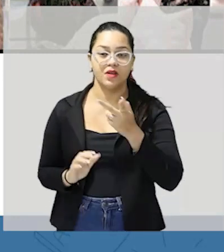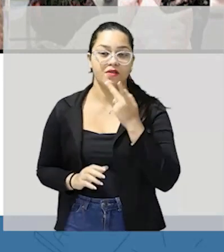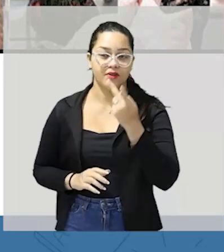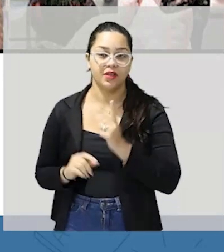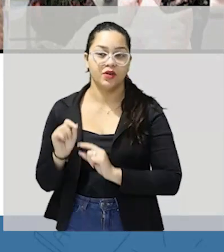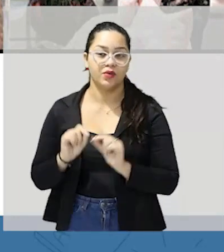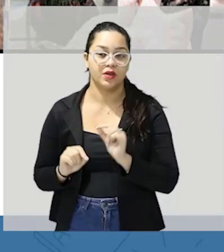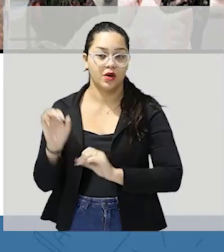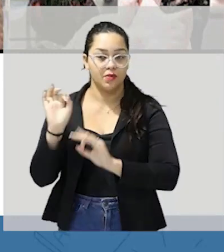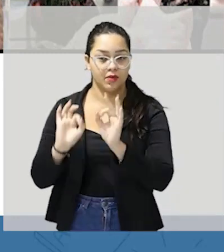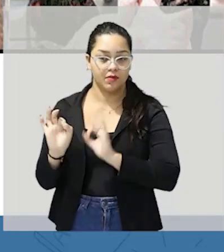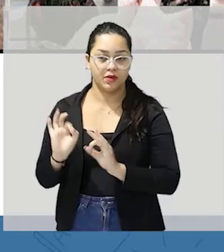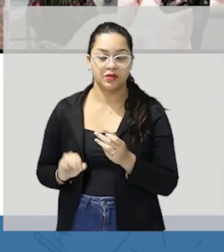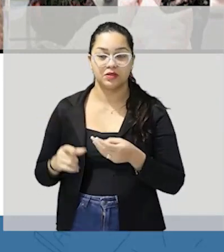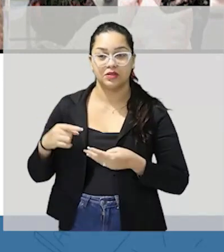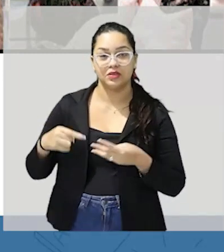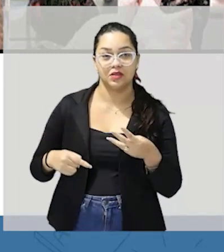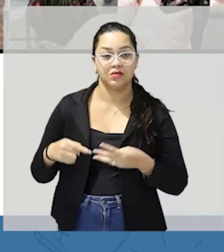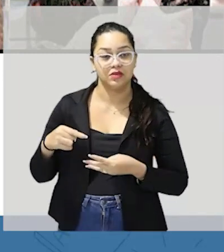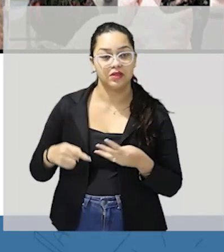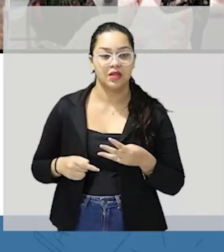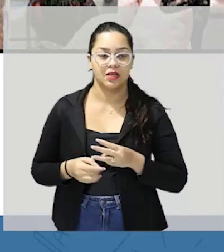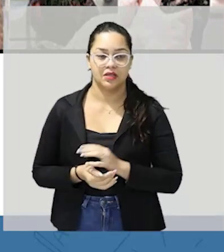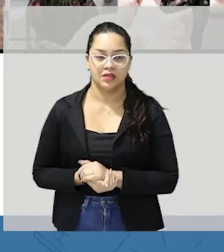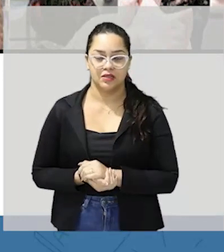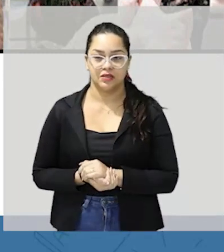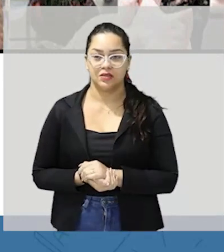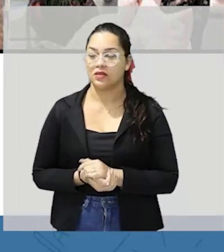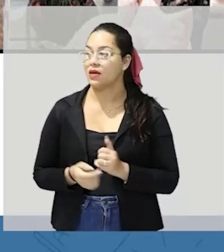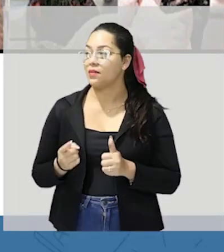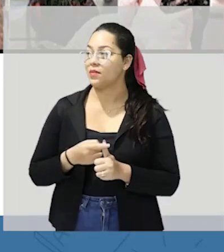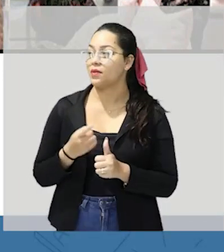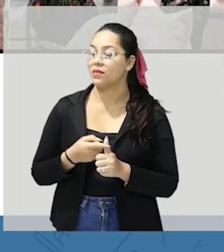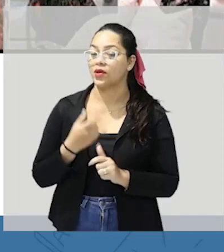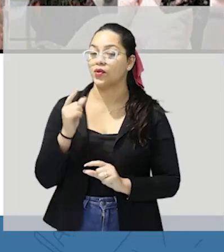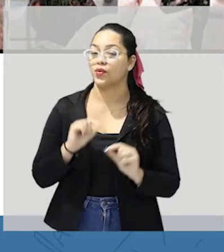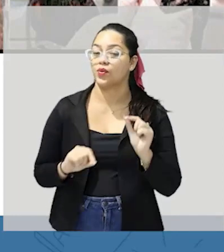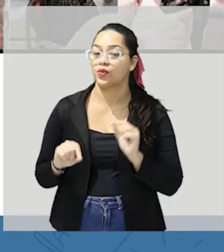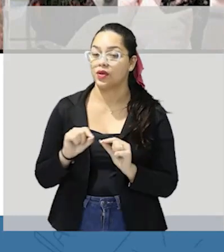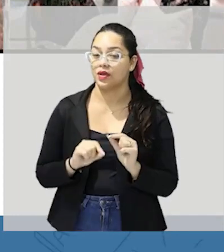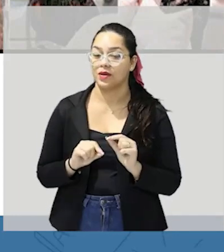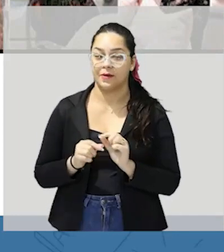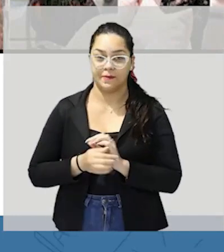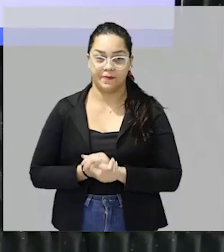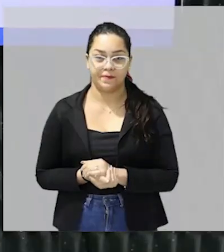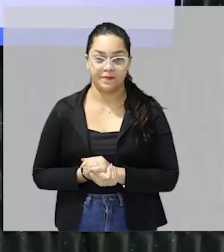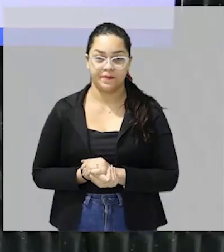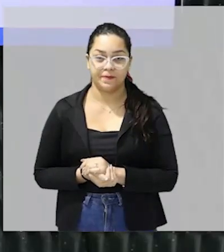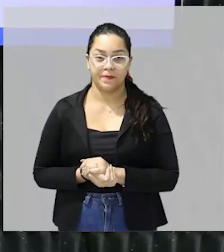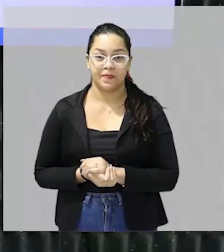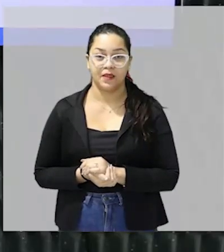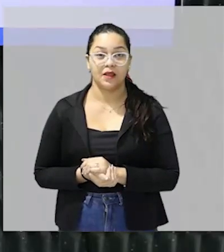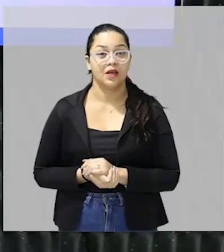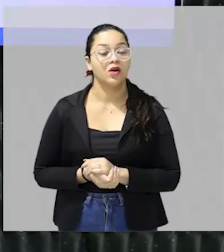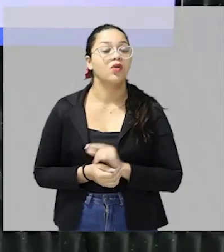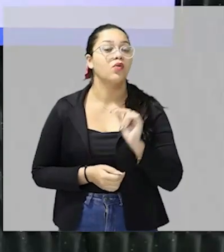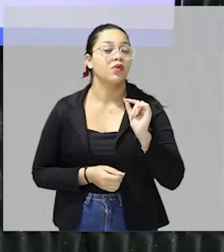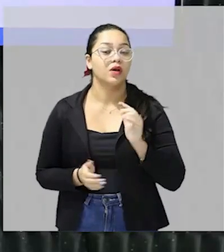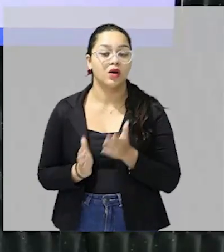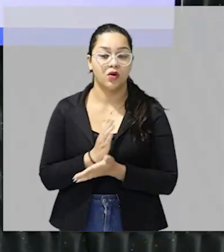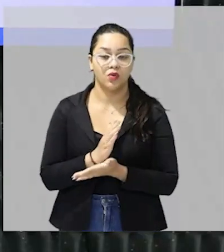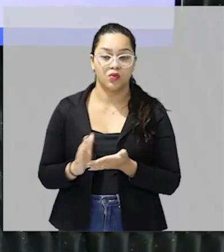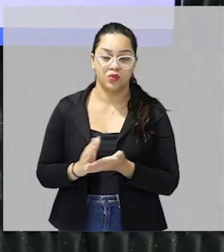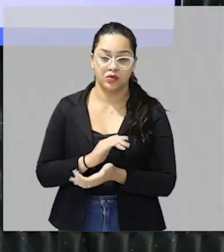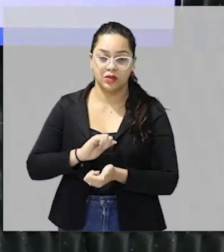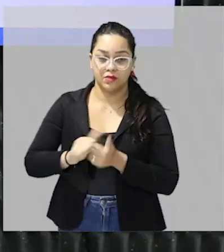vocês que existem 3 períodos. O primeiro período, que é o período preparatório, geralmente é chamado em alguns